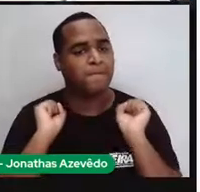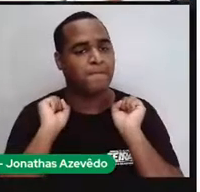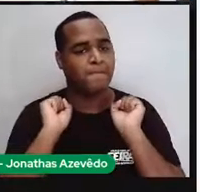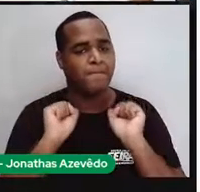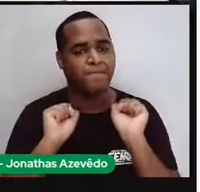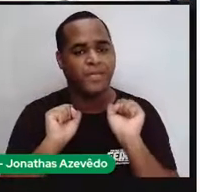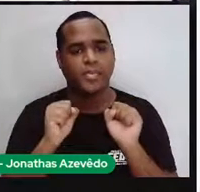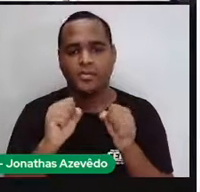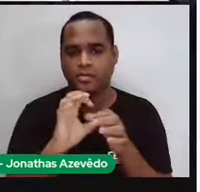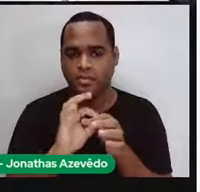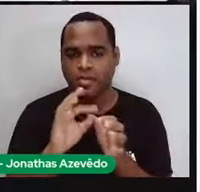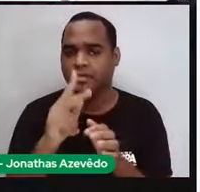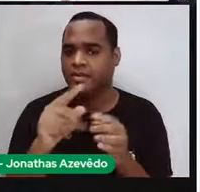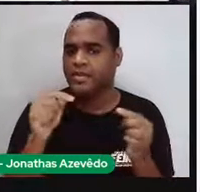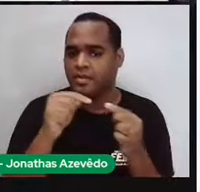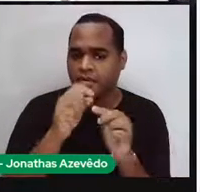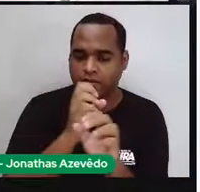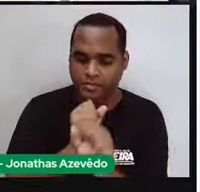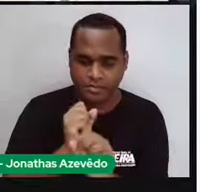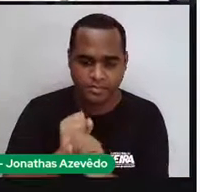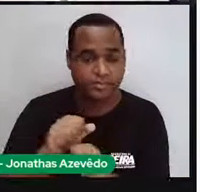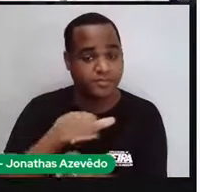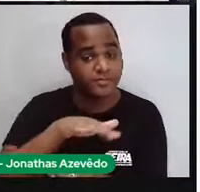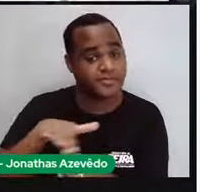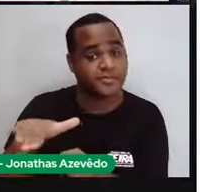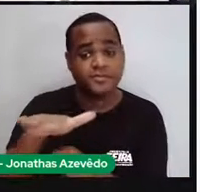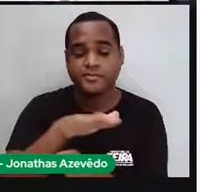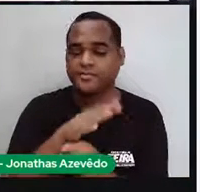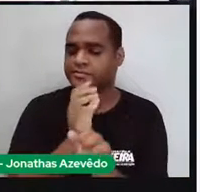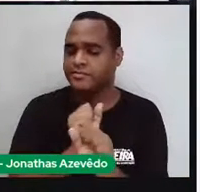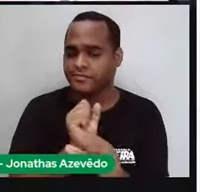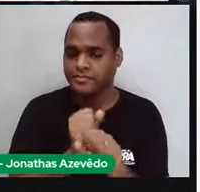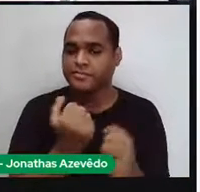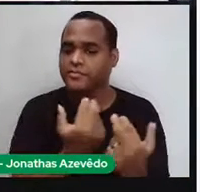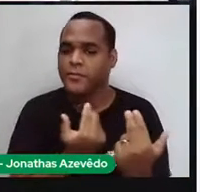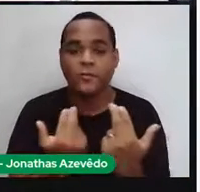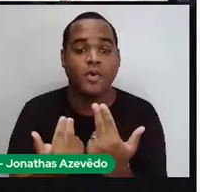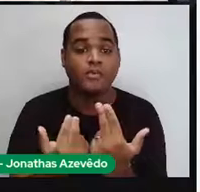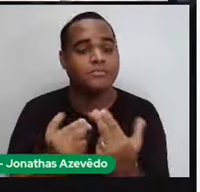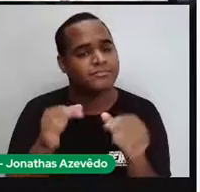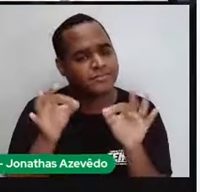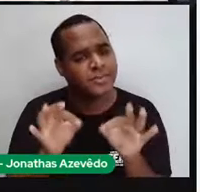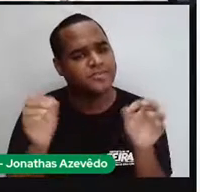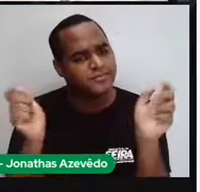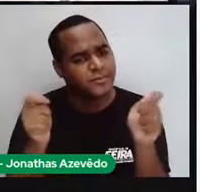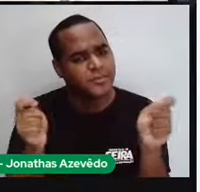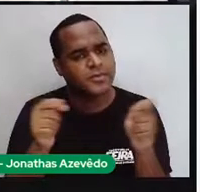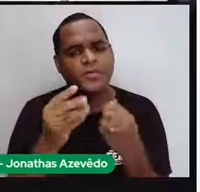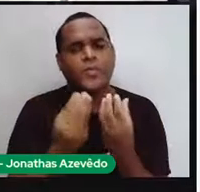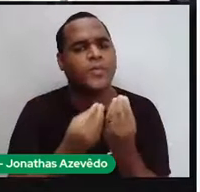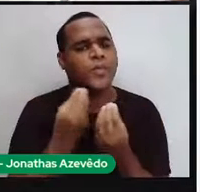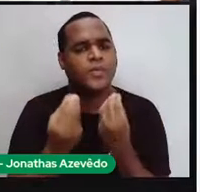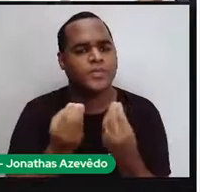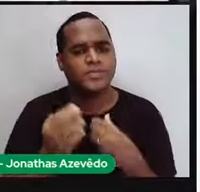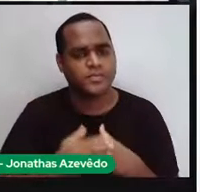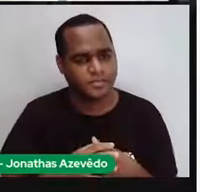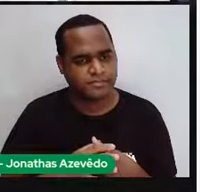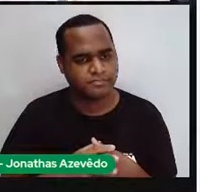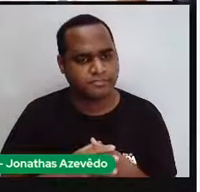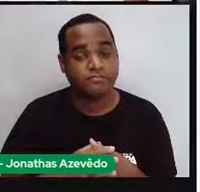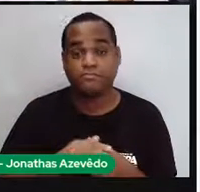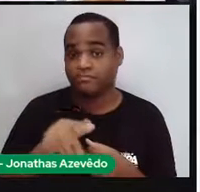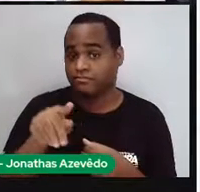a forma de calcular a área de um quadrado é sempre a mesma de que forma o professor